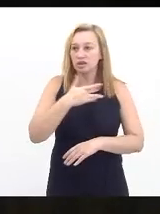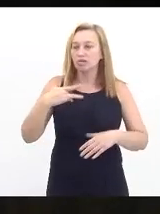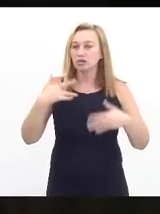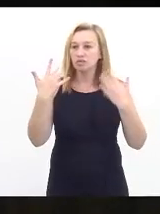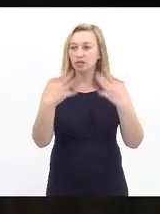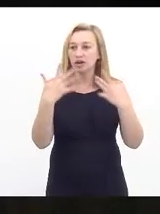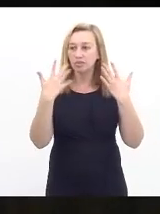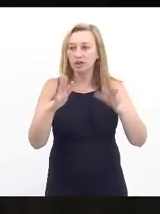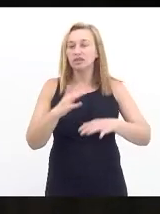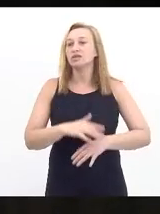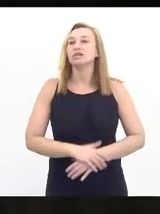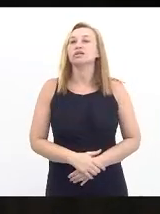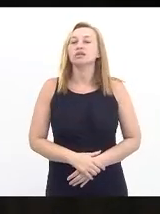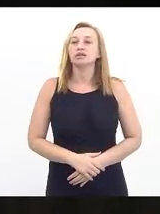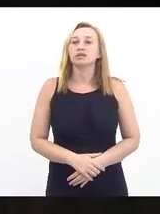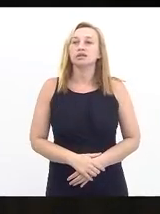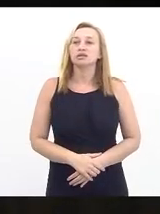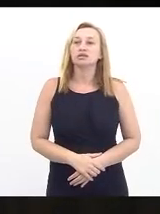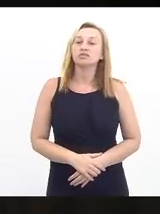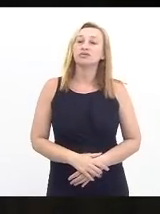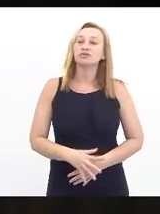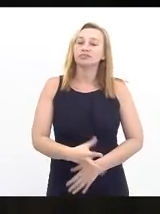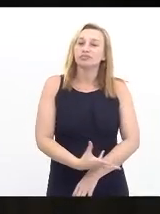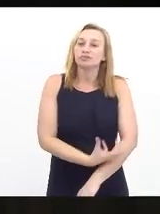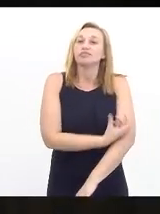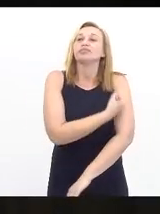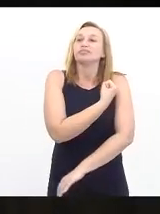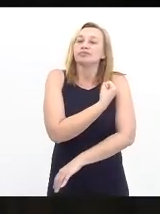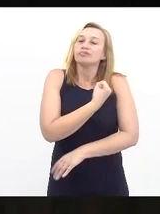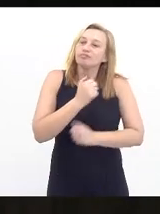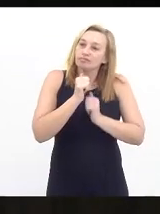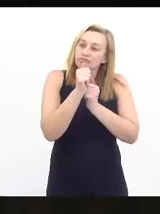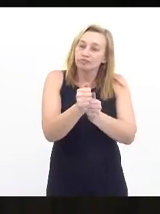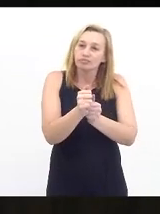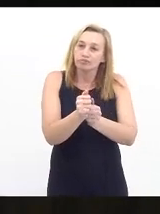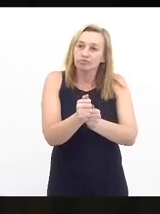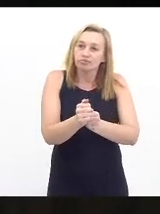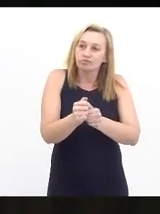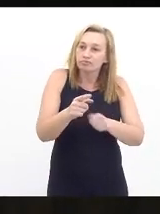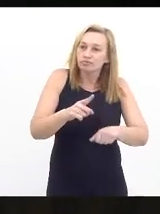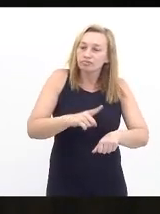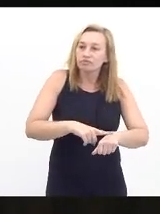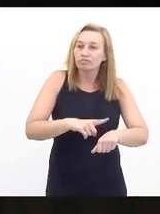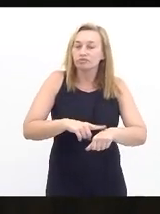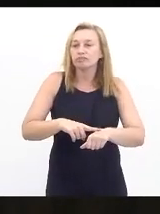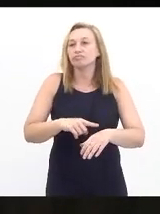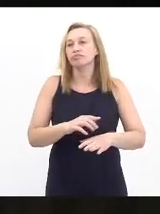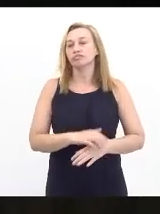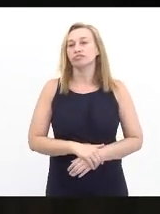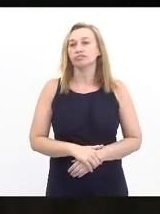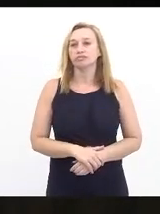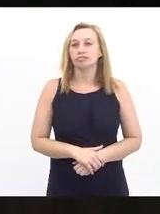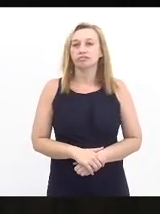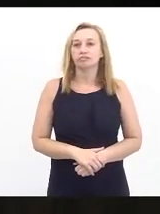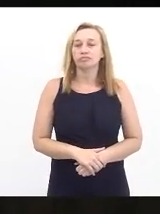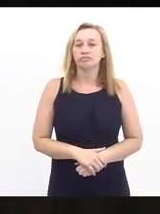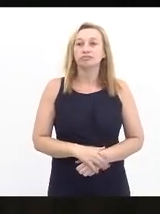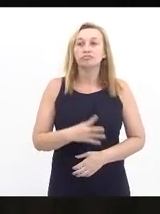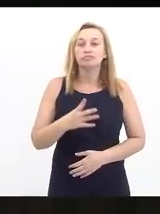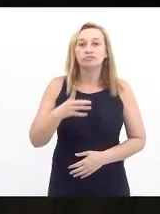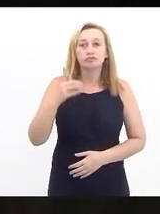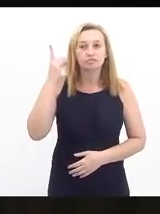Parabéns mesmo, é algo que até nos emociona, porque nós acompanhamos passo a passo. Deputada